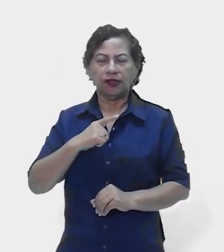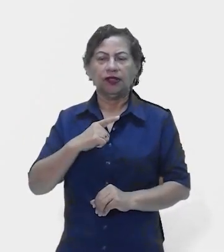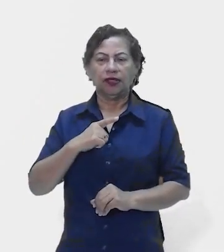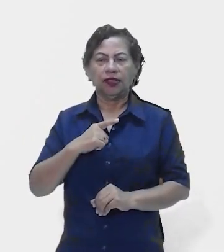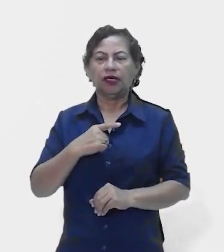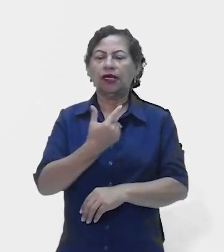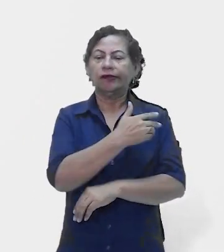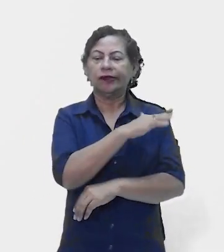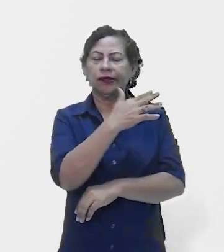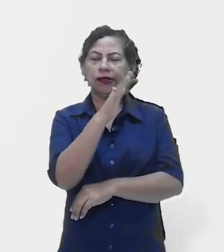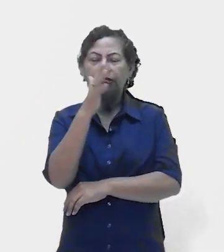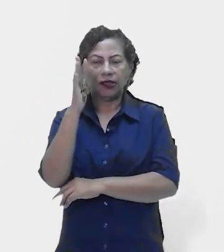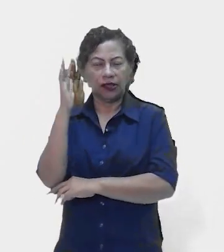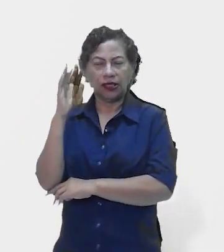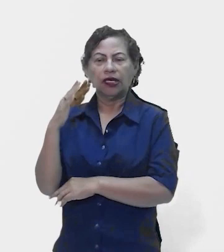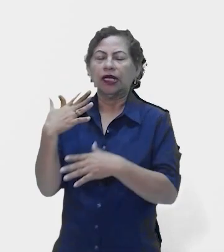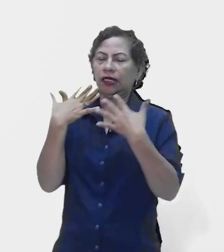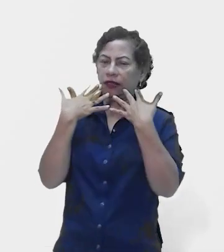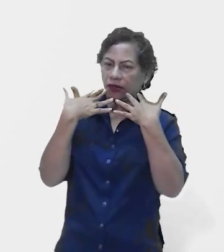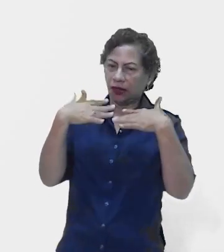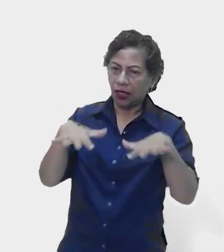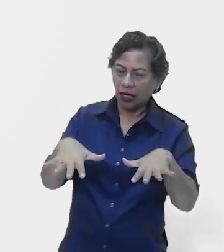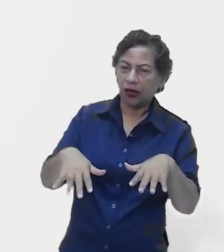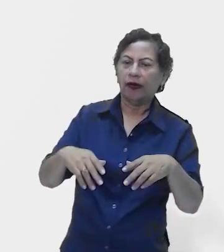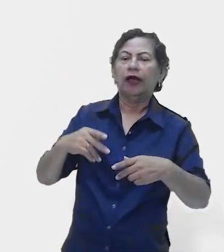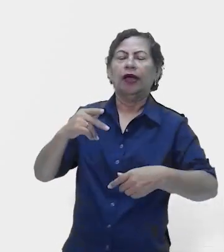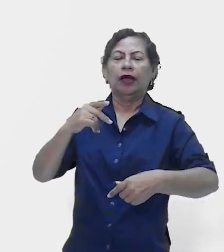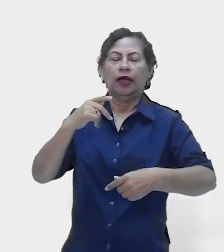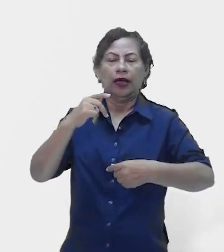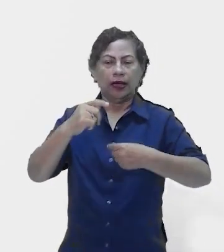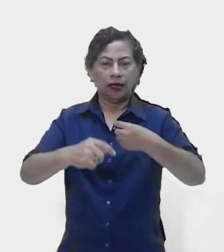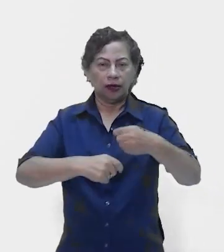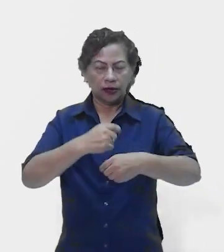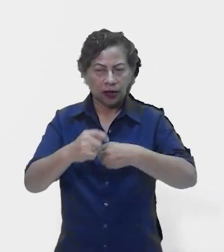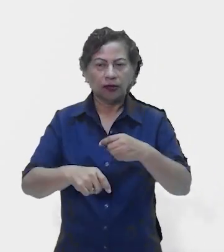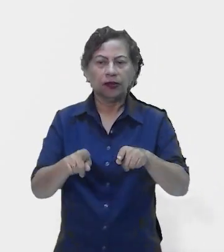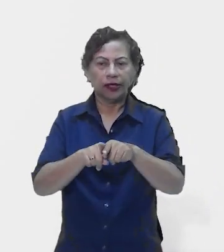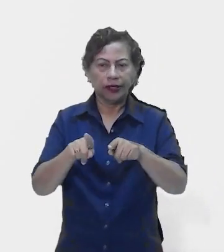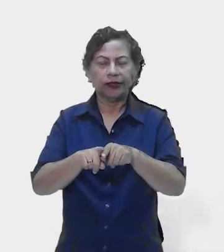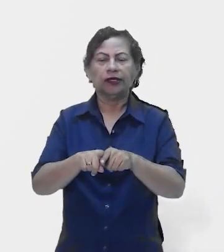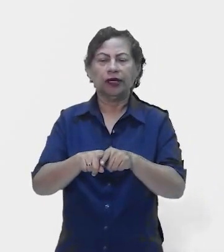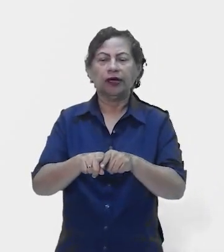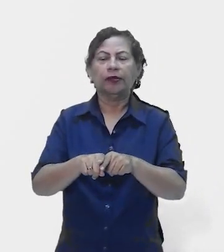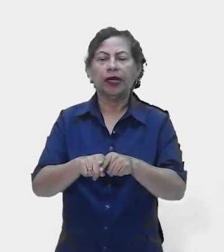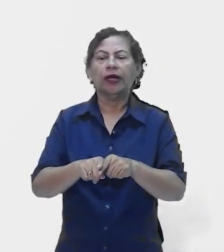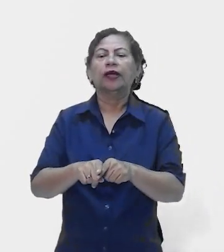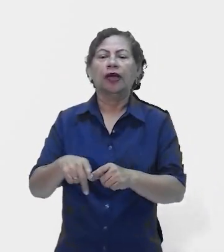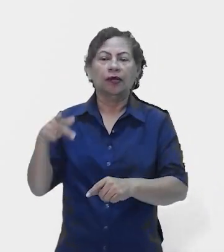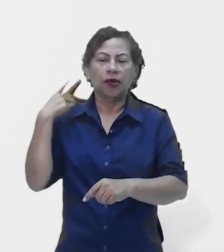e também estão ligados às questões econômicas, às questões internacionais e às questões